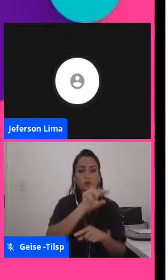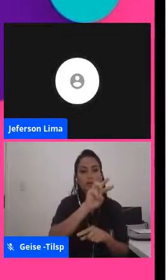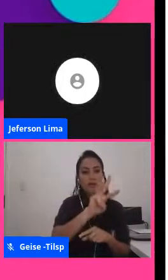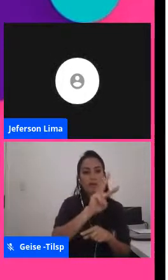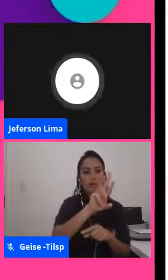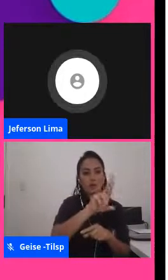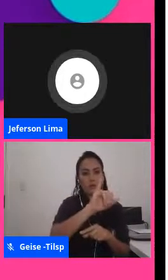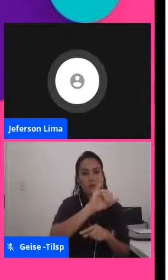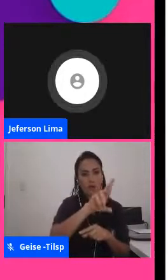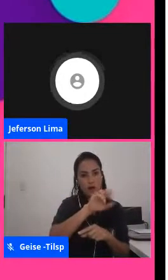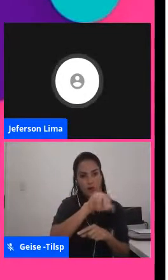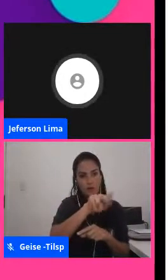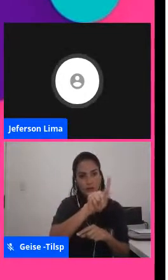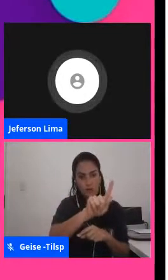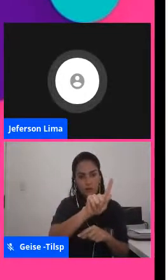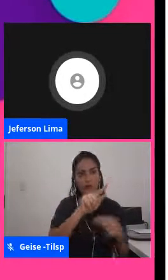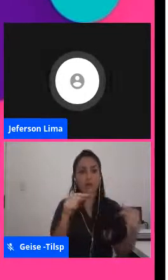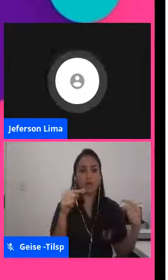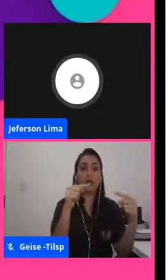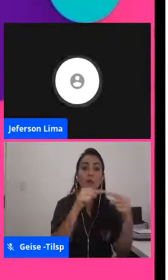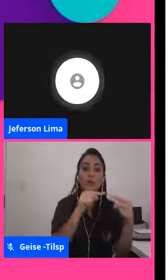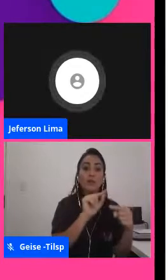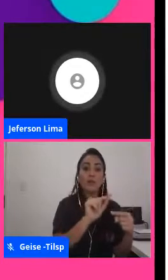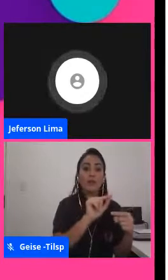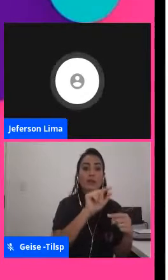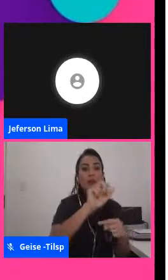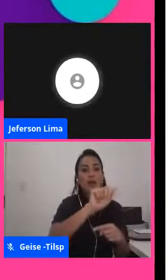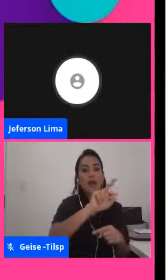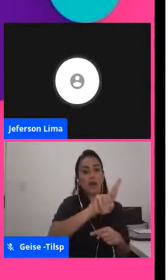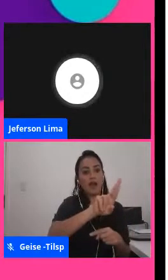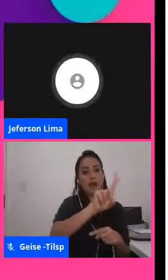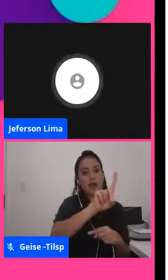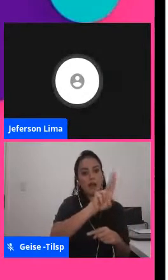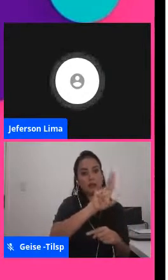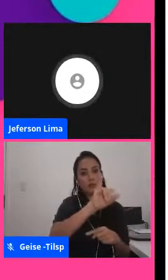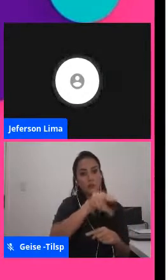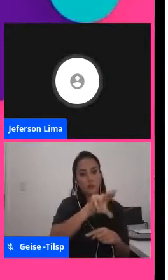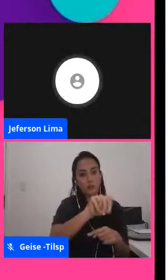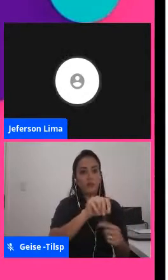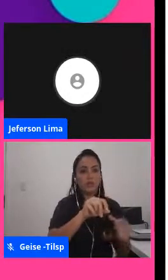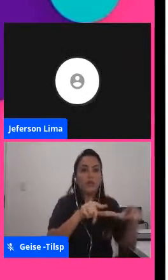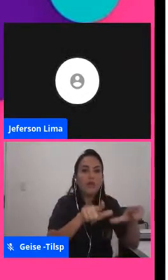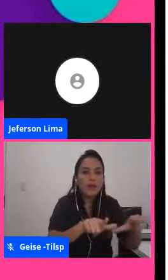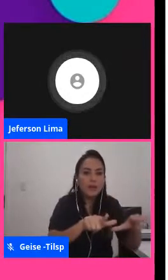né, se tornou aquele modelo de programação, né, sempre utilizando ali aquelas duas